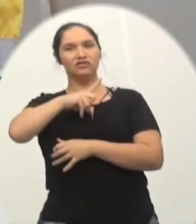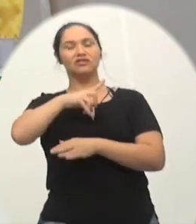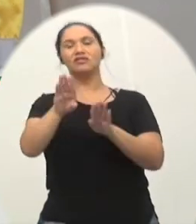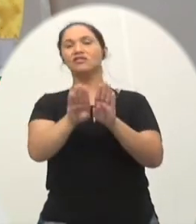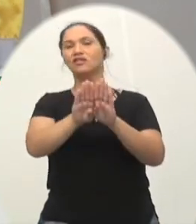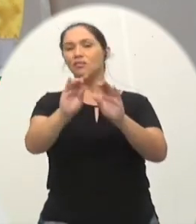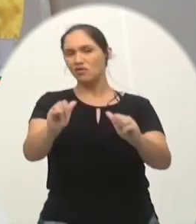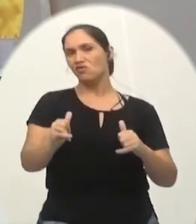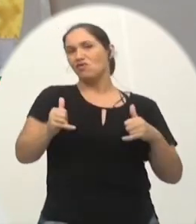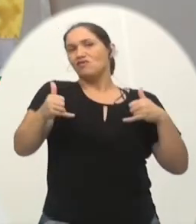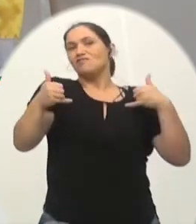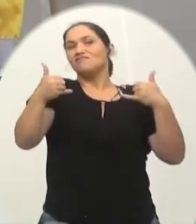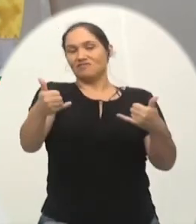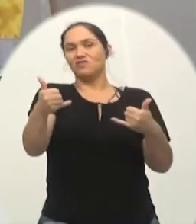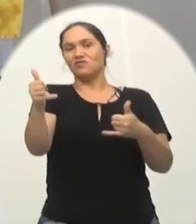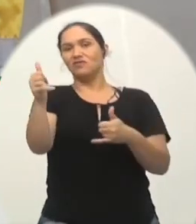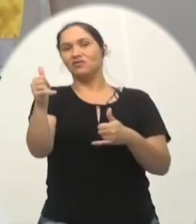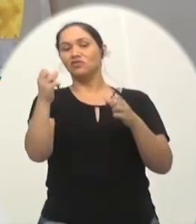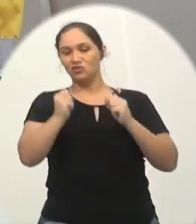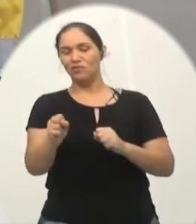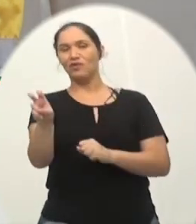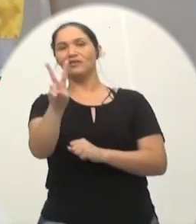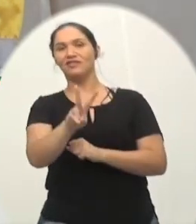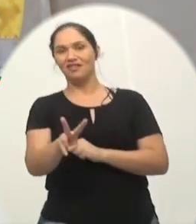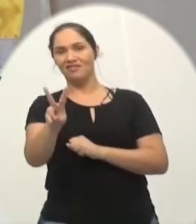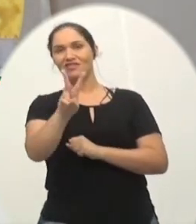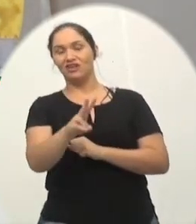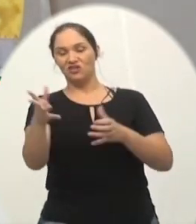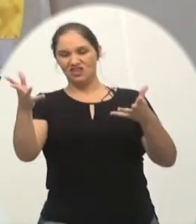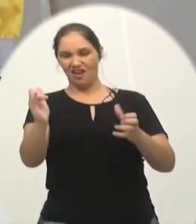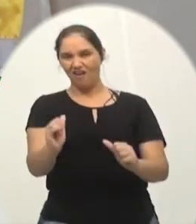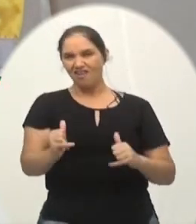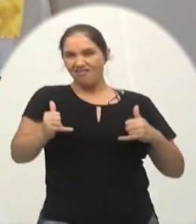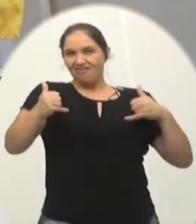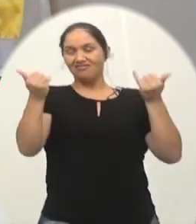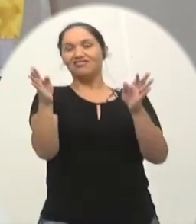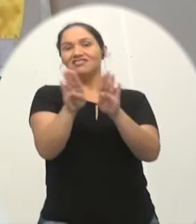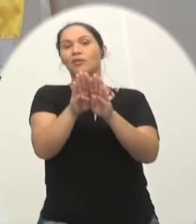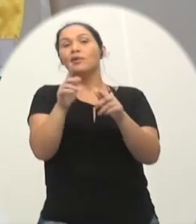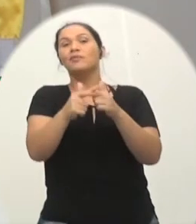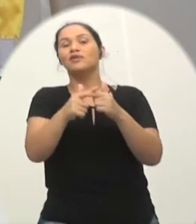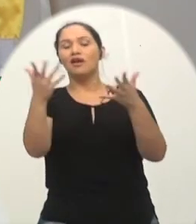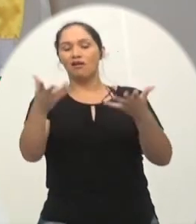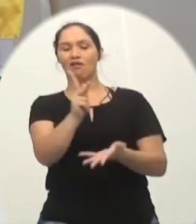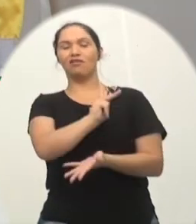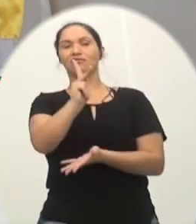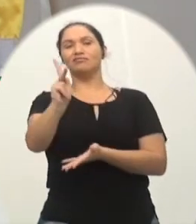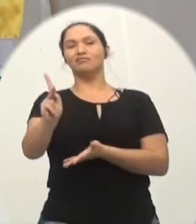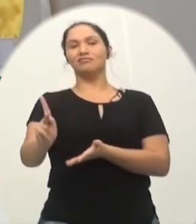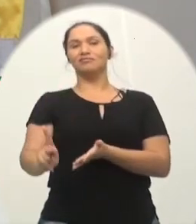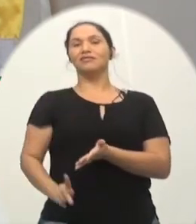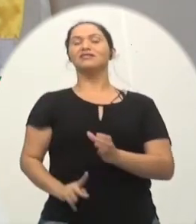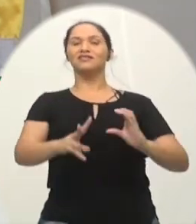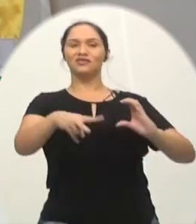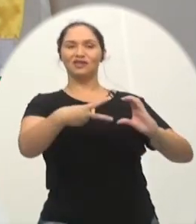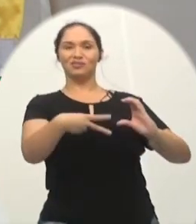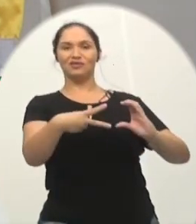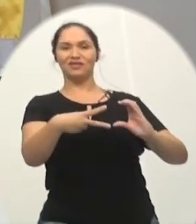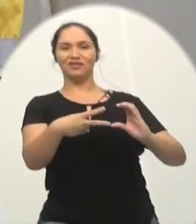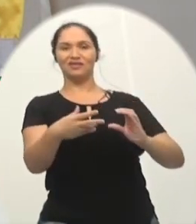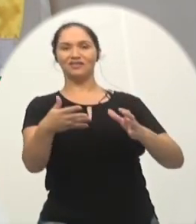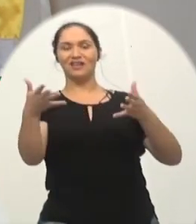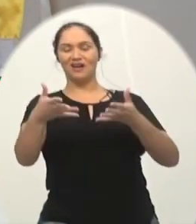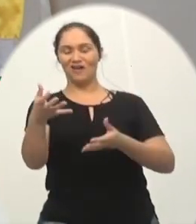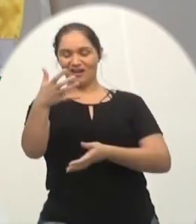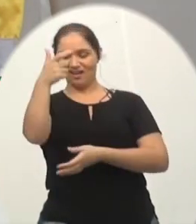ser vereador e mais orgulho agora ainda de poder presidir essa casa, tendo mais um da região agrícola, né, que foi o Mir e o